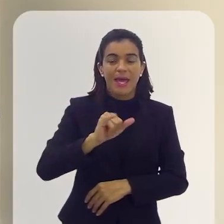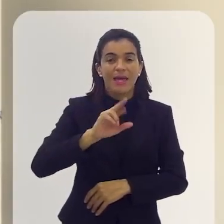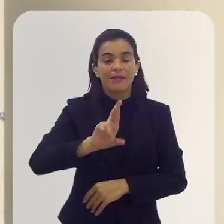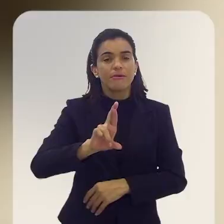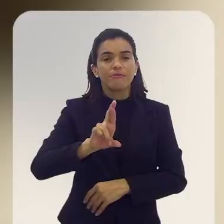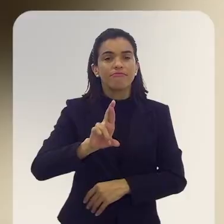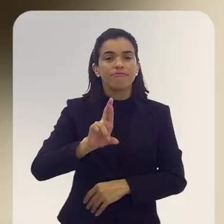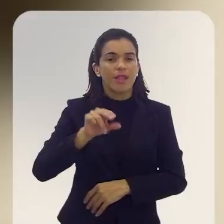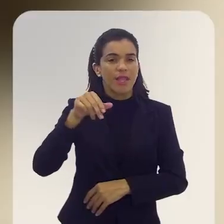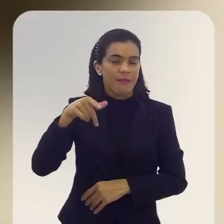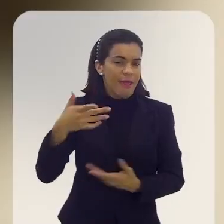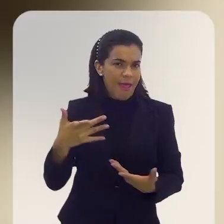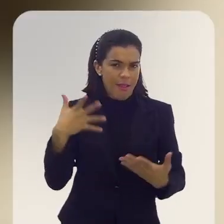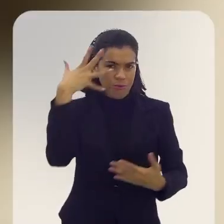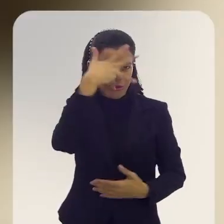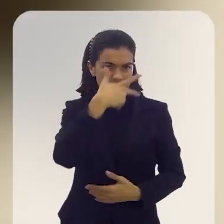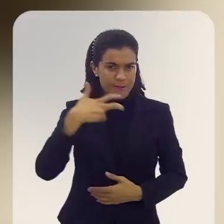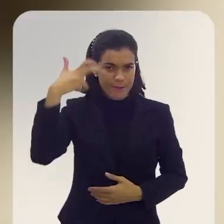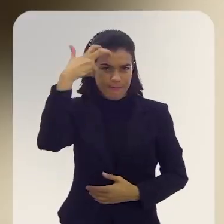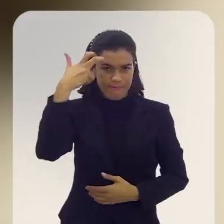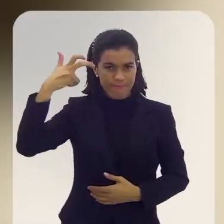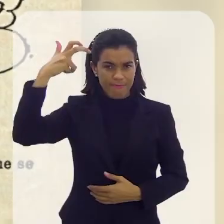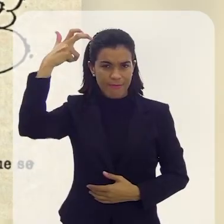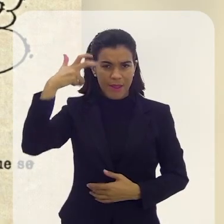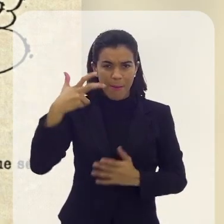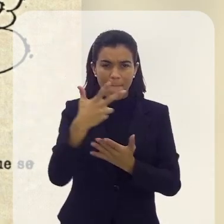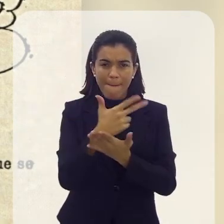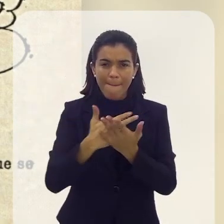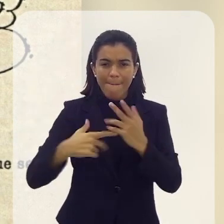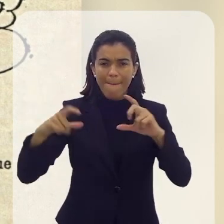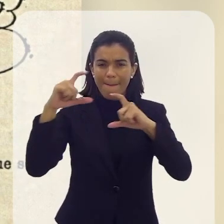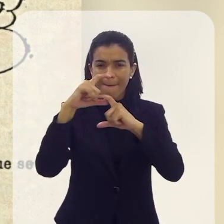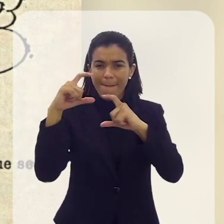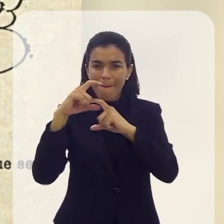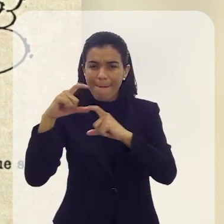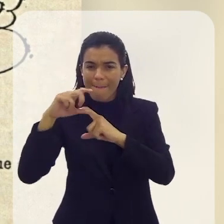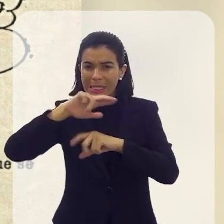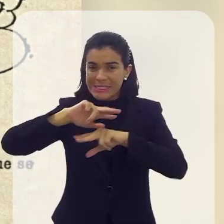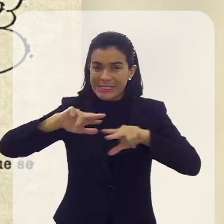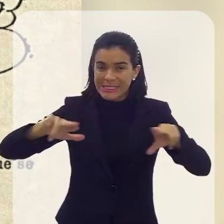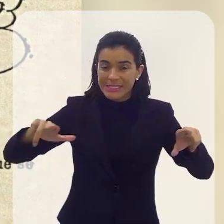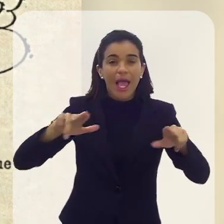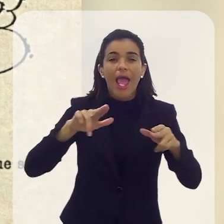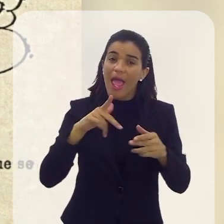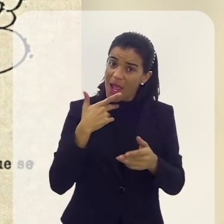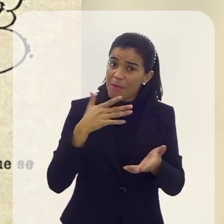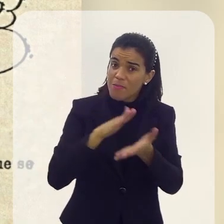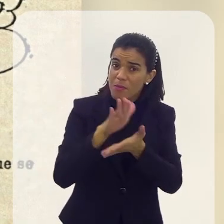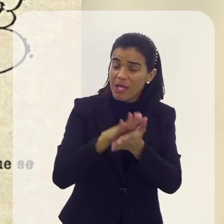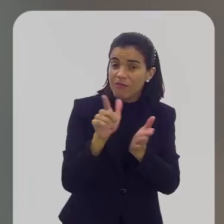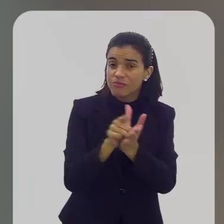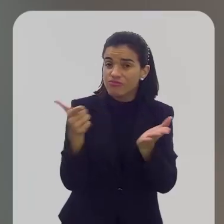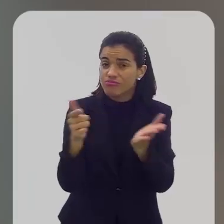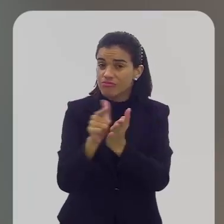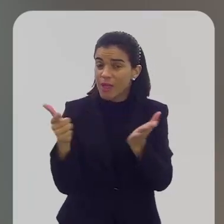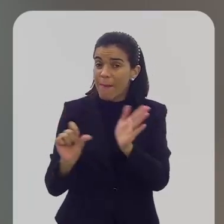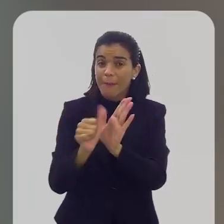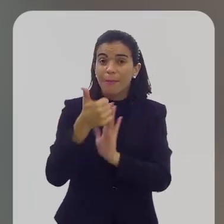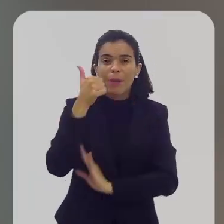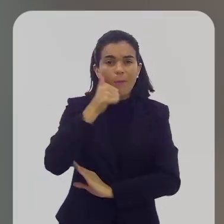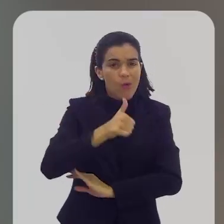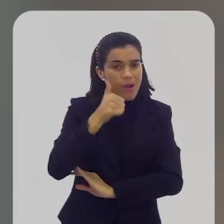do Itamaraty era mais acanhado. Precisava de um lugar imponente. Precisava de um lugar imponente. Né? Esse palácio, eu gosto de dizer que ele pode